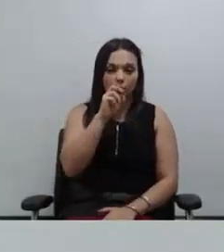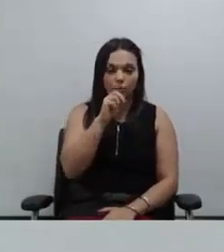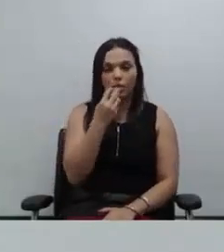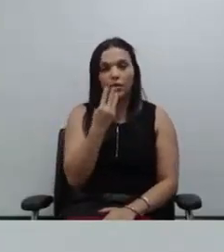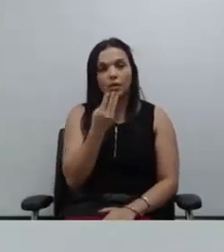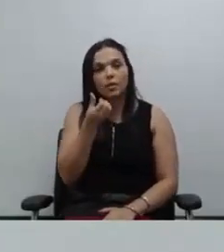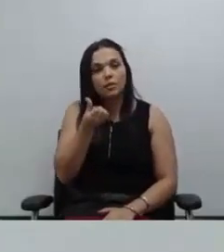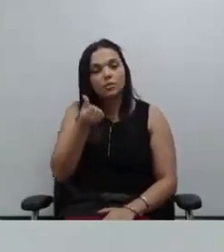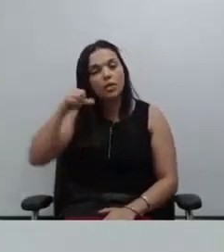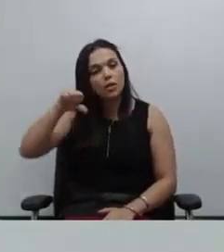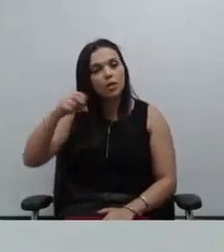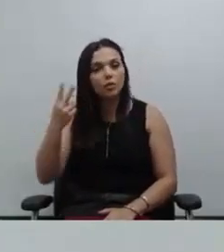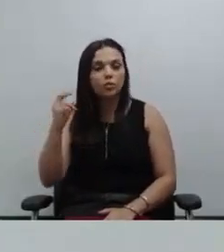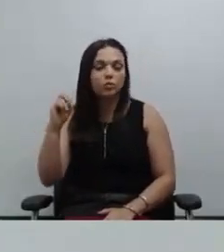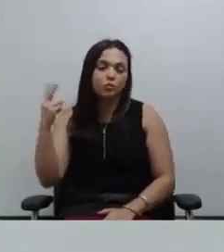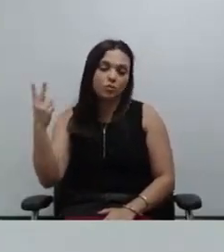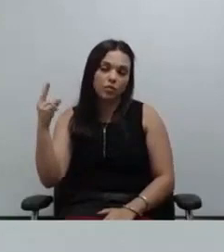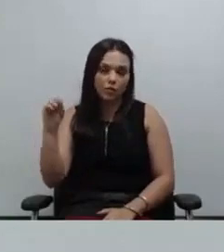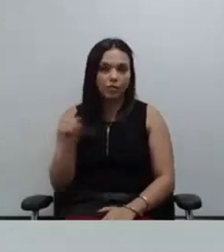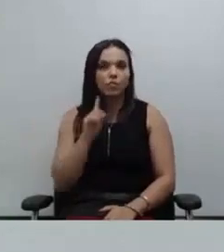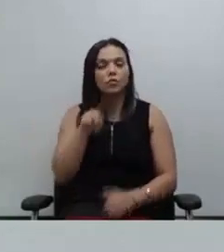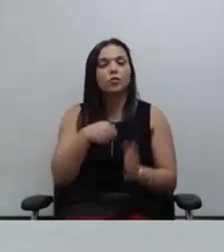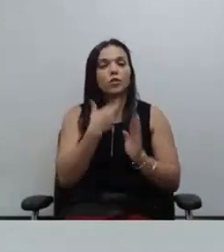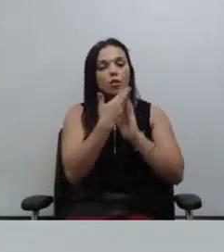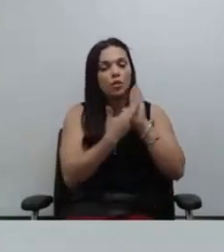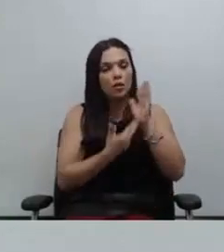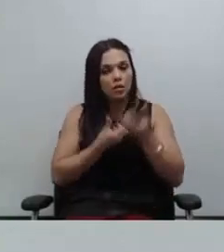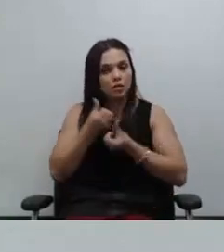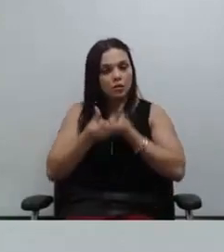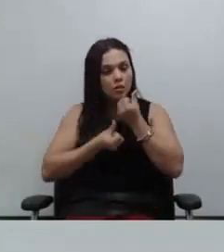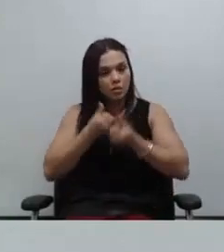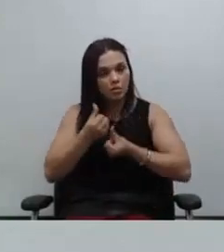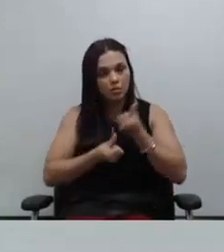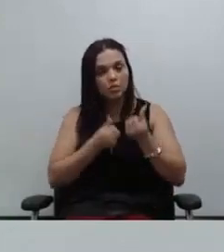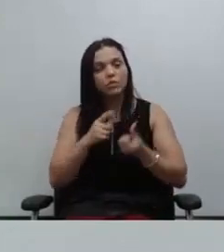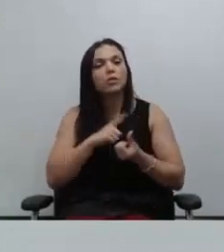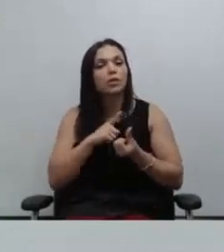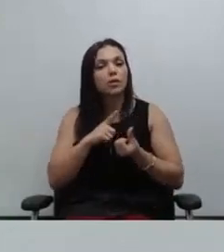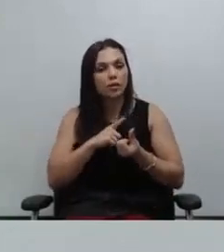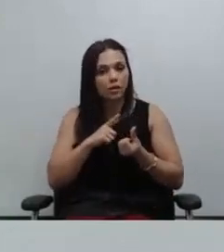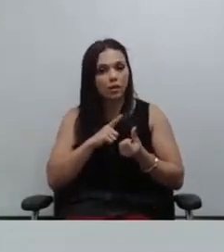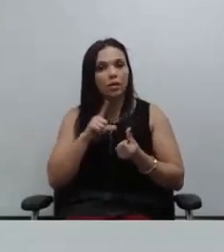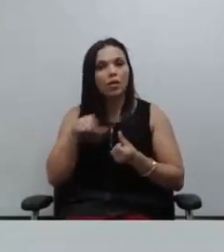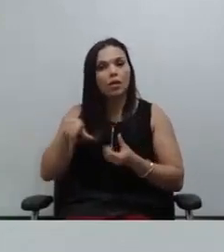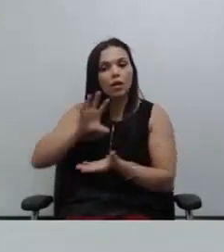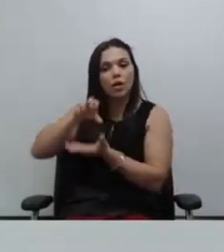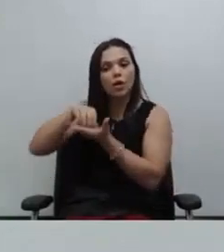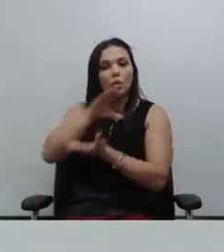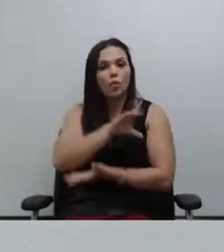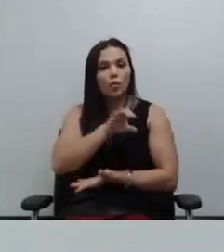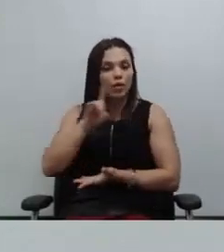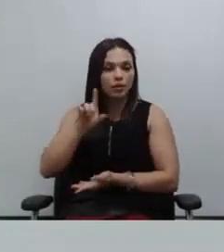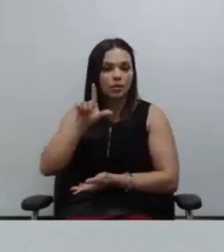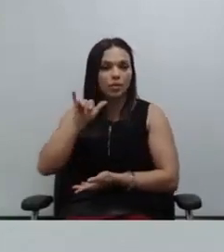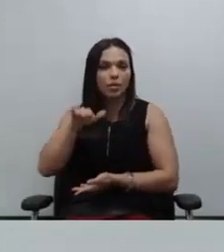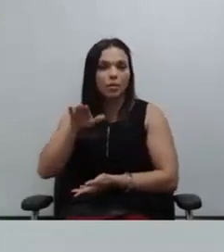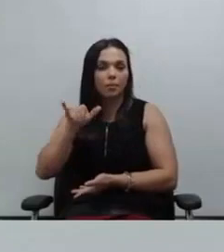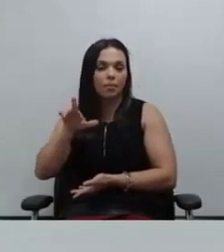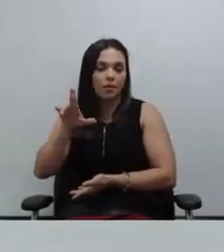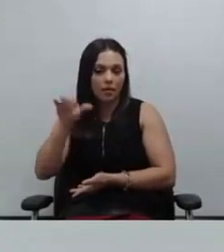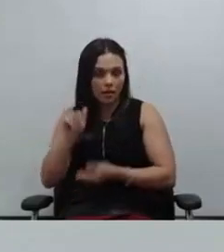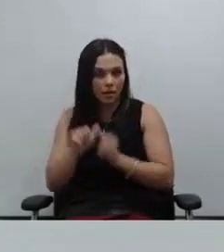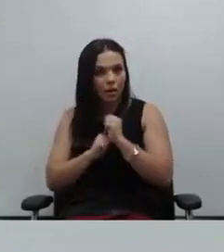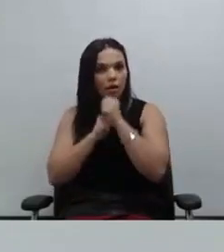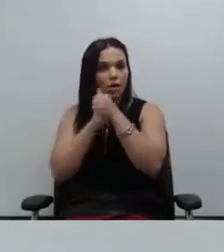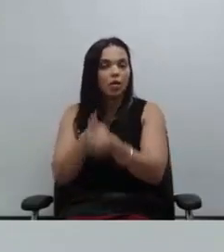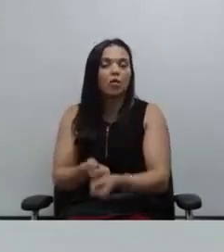de 2020. Com o relatório semestral vieram aos autos a manifestação da coordenação da unidade de Limeira e do relator designado pela Comissão de